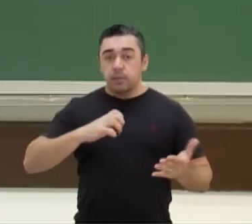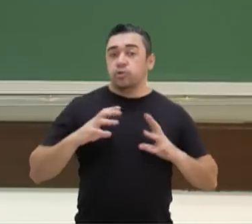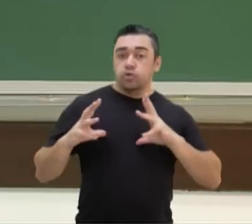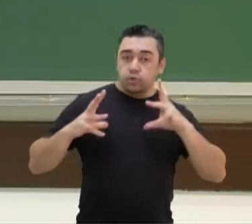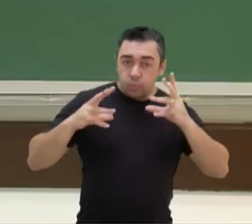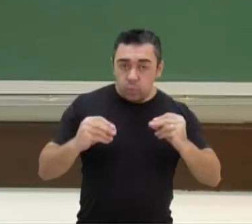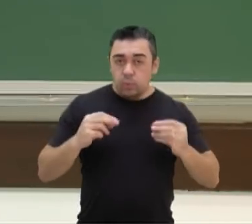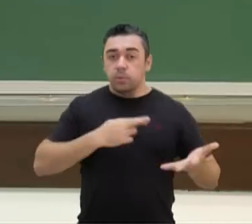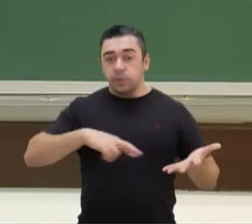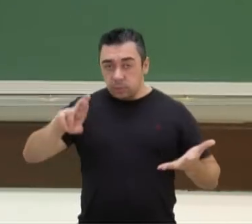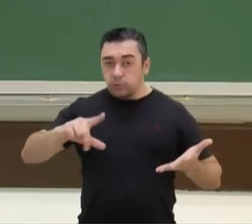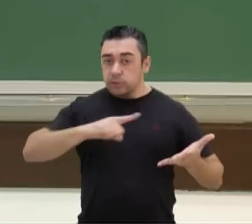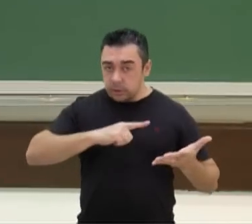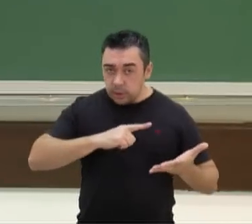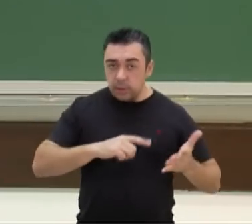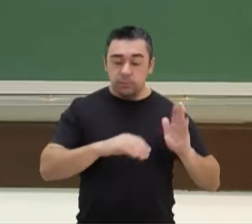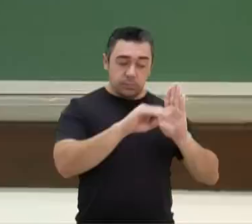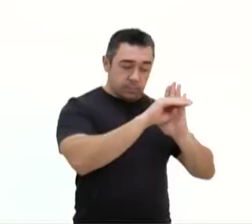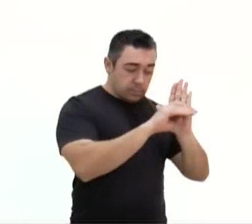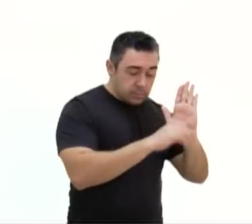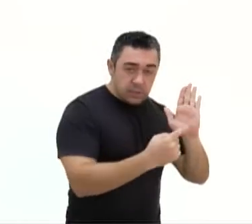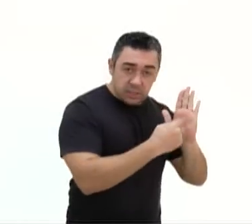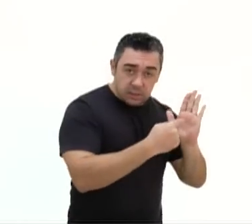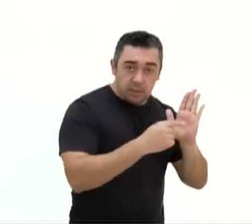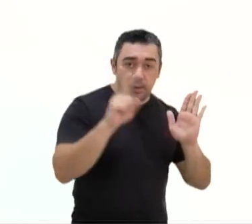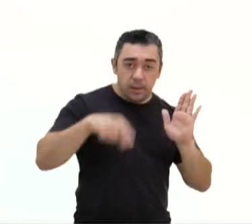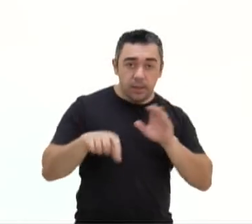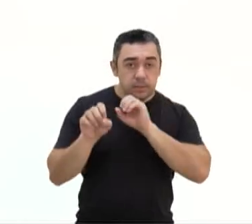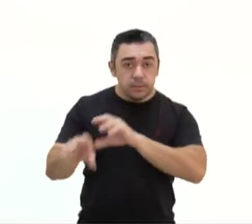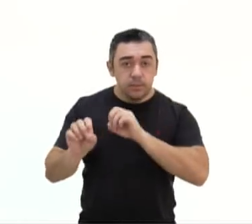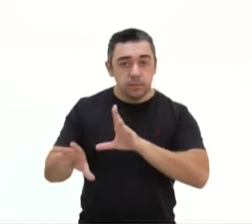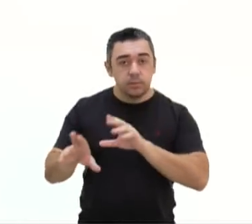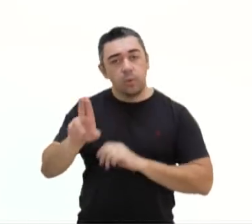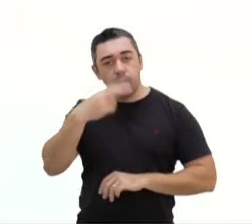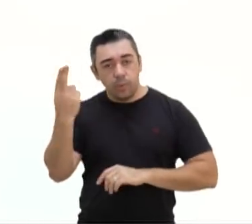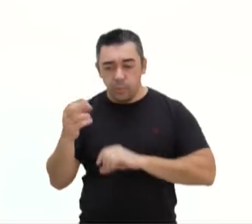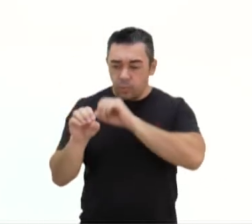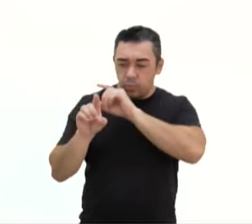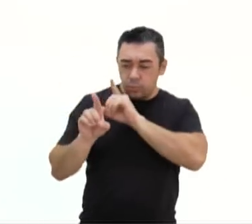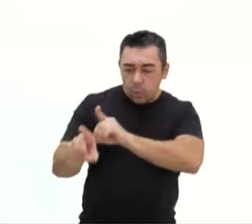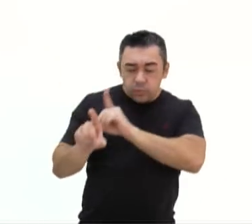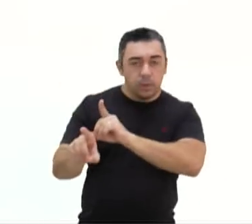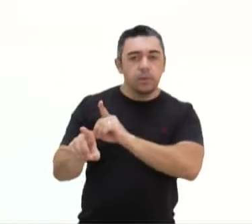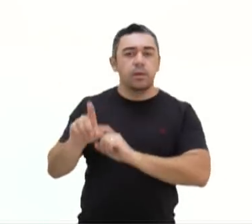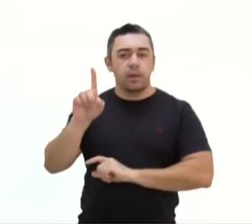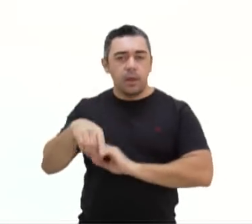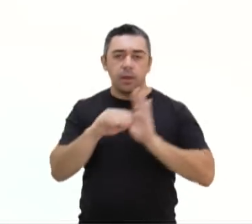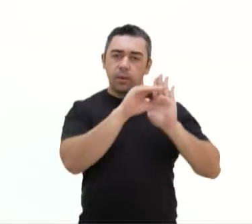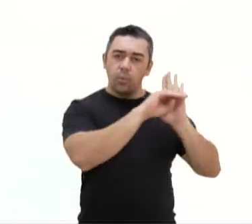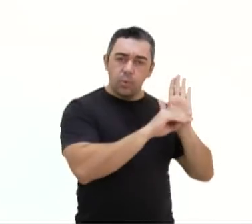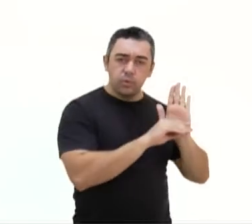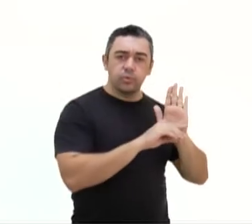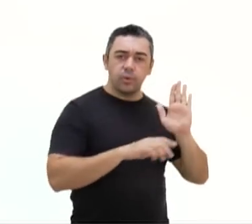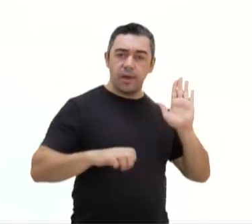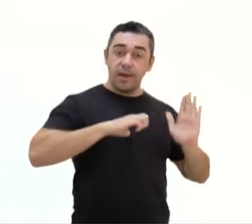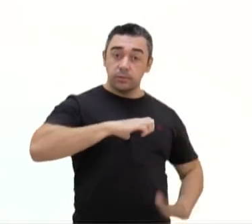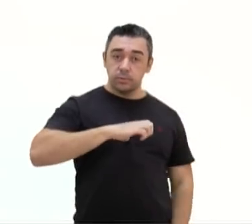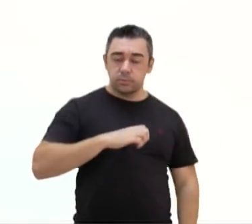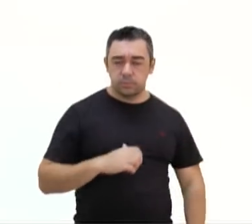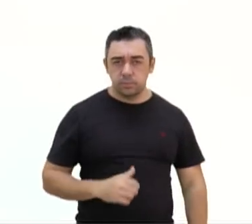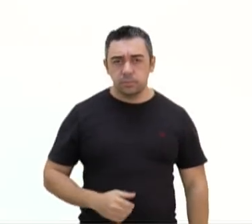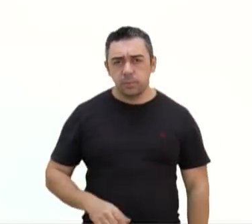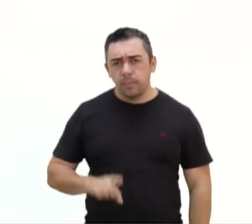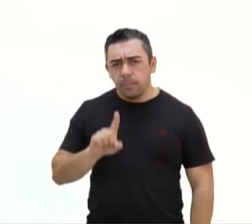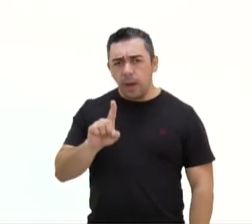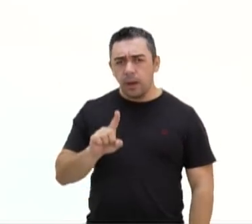possui. Toda religião possui uma doutrina, que pode ser chamado de código ético ou de princípio ético. Agora, a